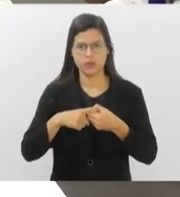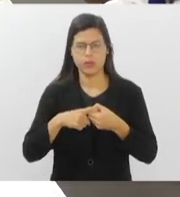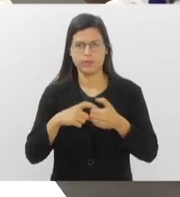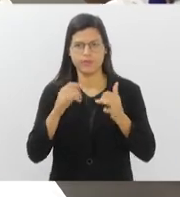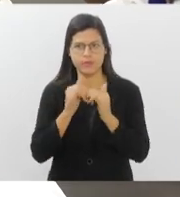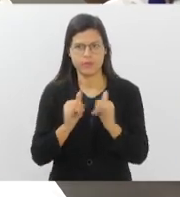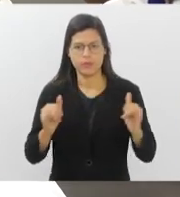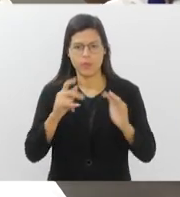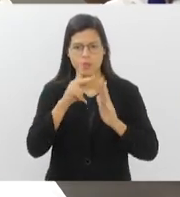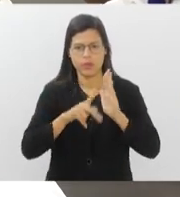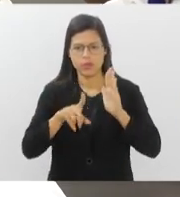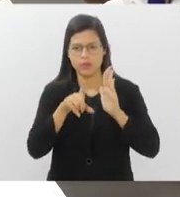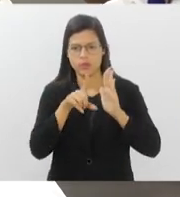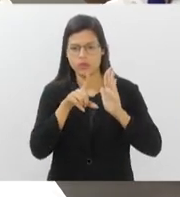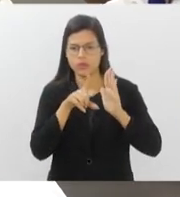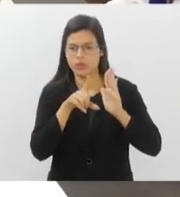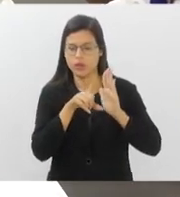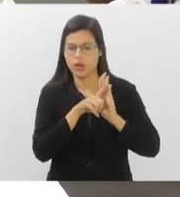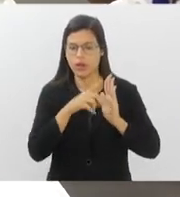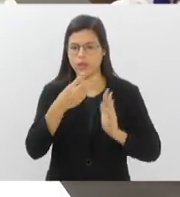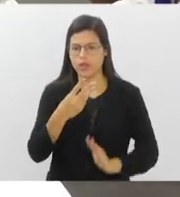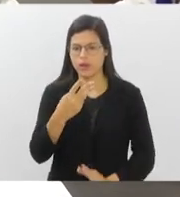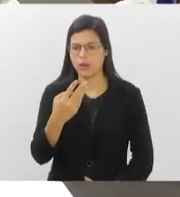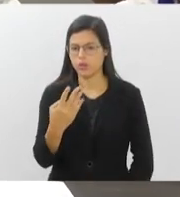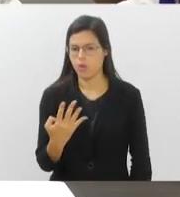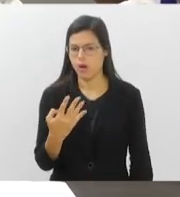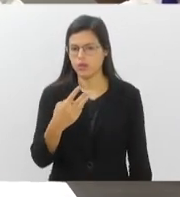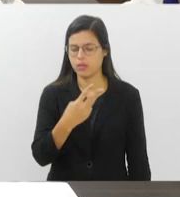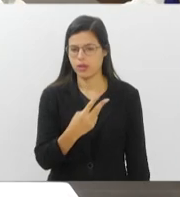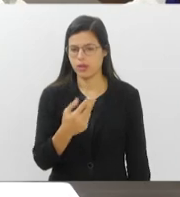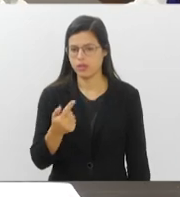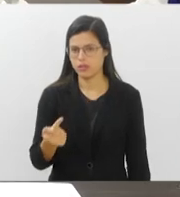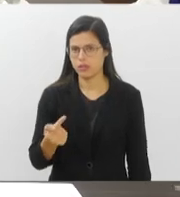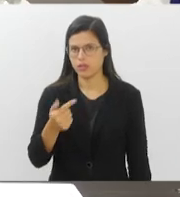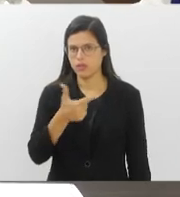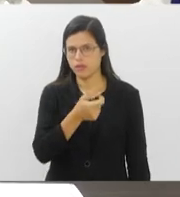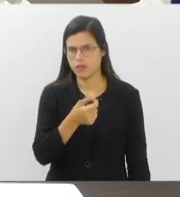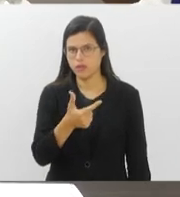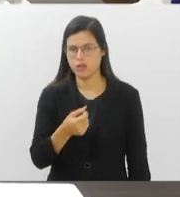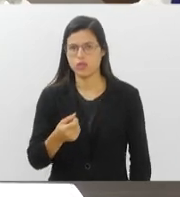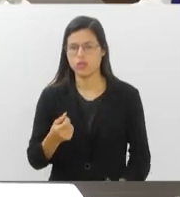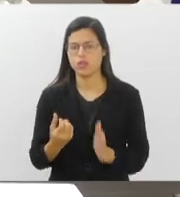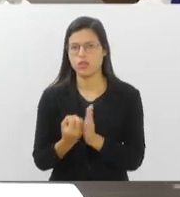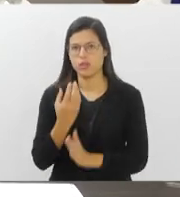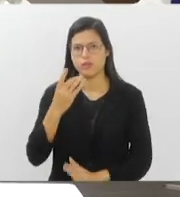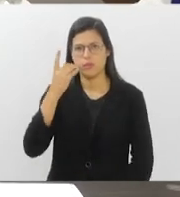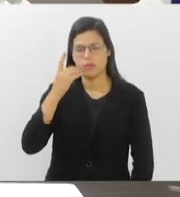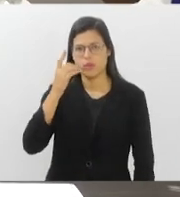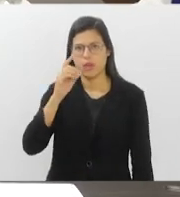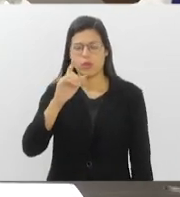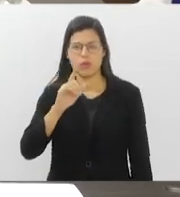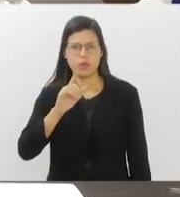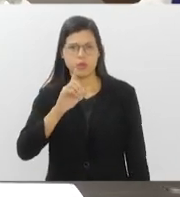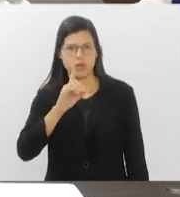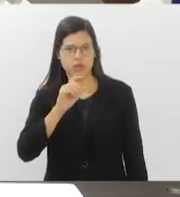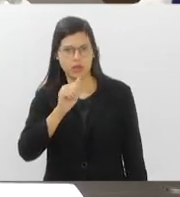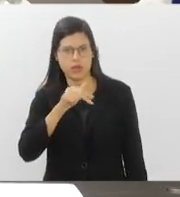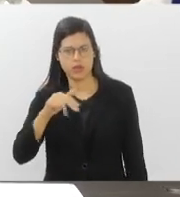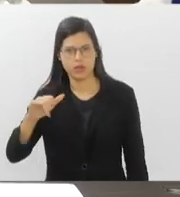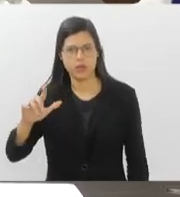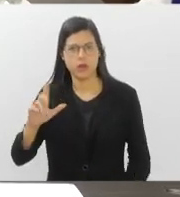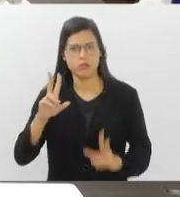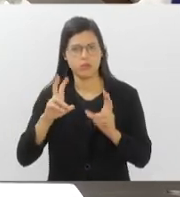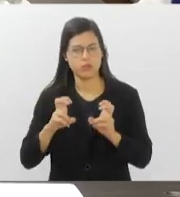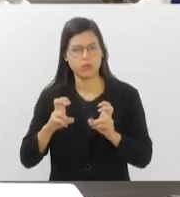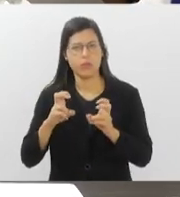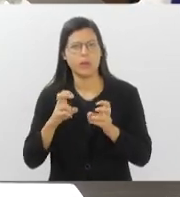anuncio o projeto 1 da pauta 3437/2020, autoria do deputado Daniel Librelon, que dispõe sobre atendimento prioritário nos hospitais